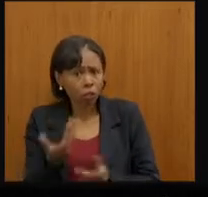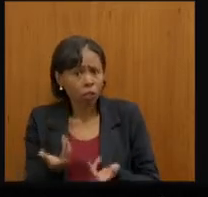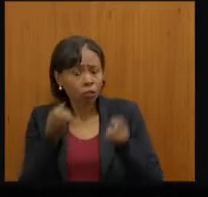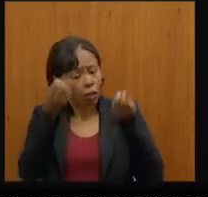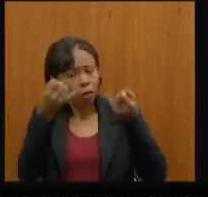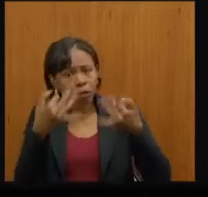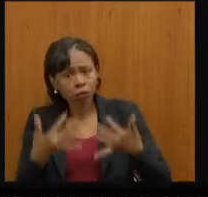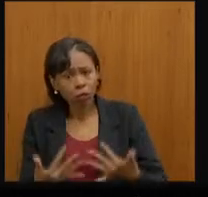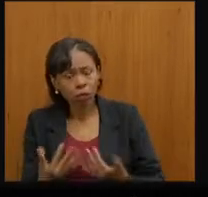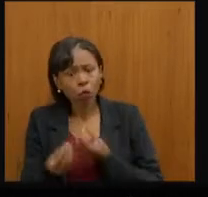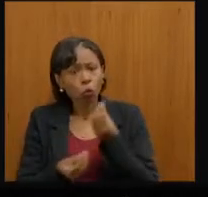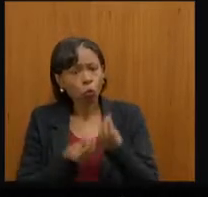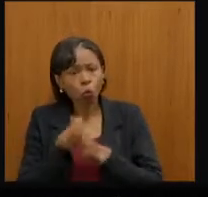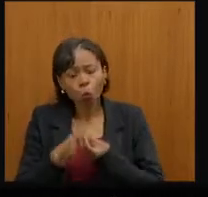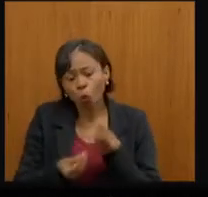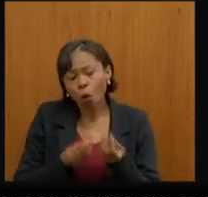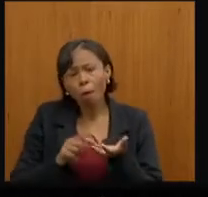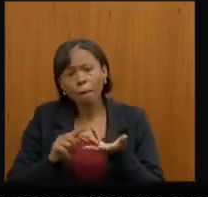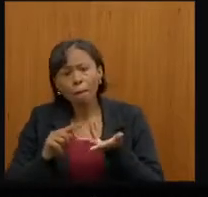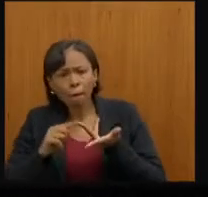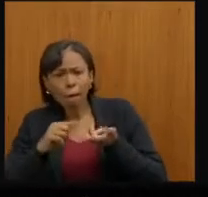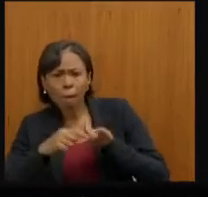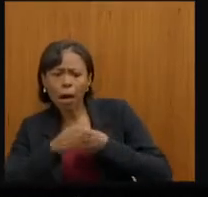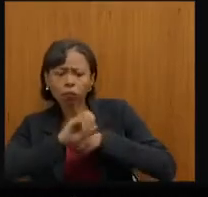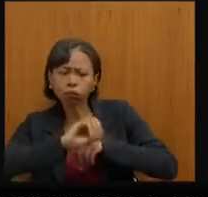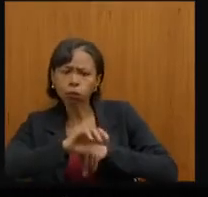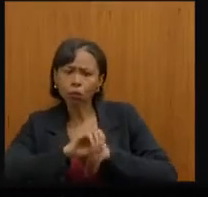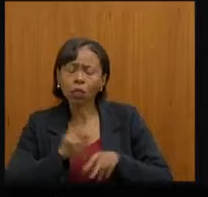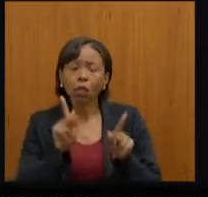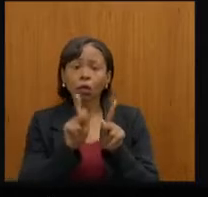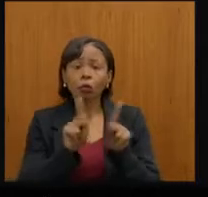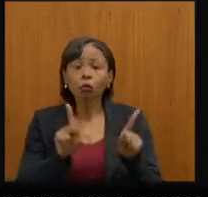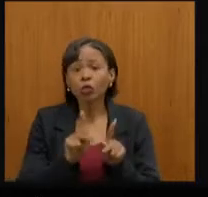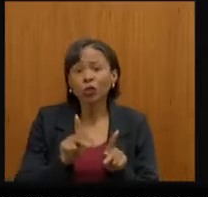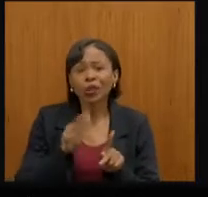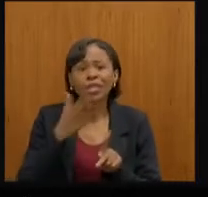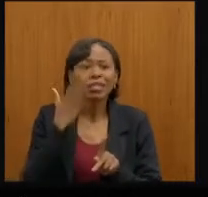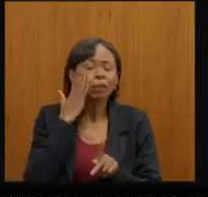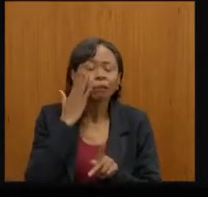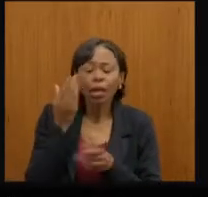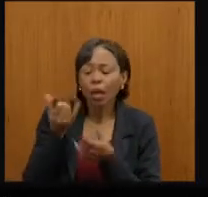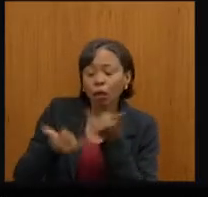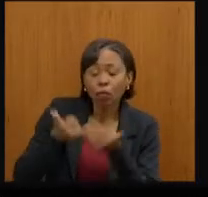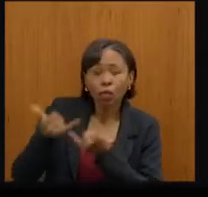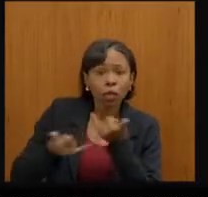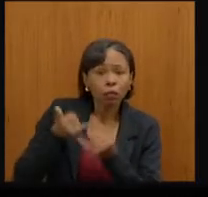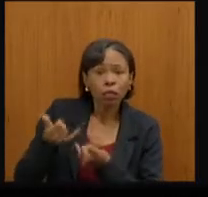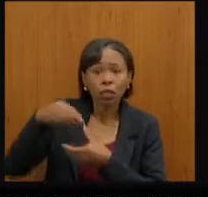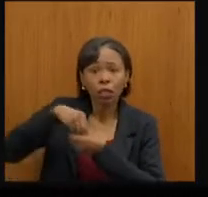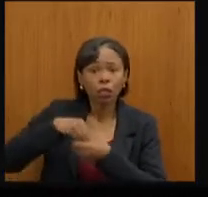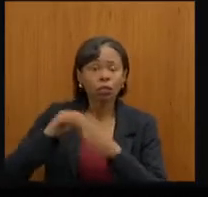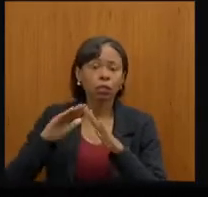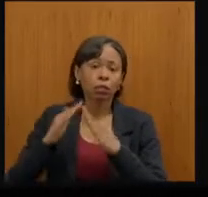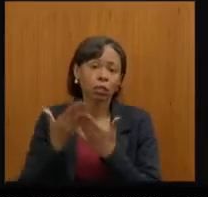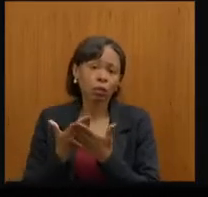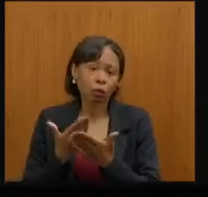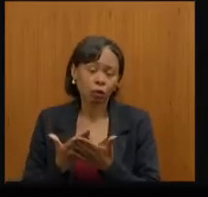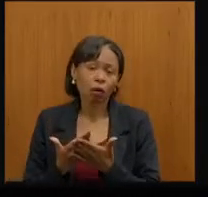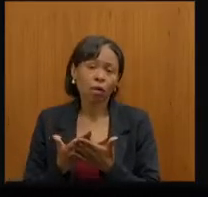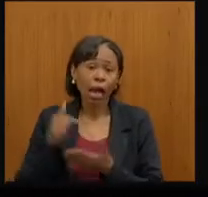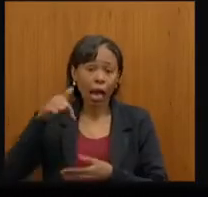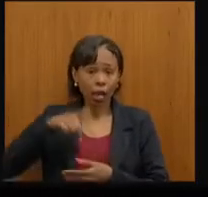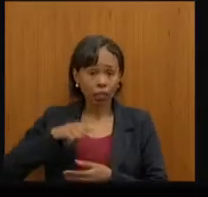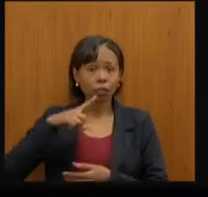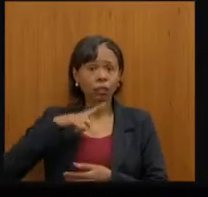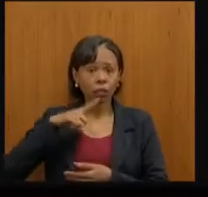explicar como funciona criar dinâmica a sala de aula aqui a gente temos outro da Cidadania aqui a gente tem a